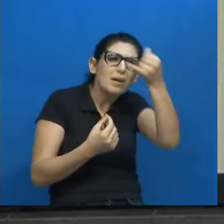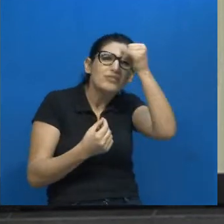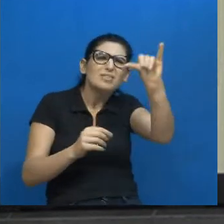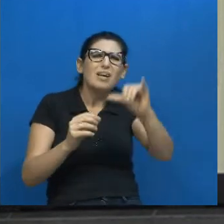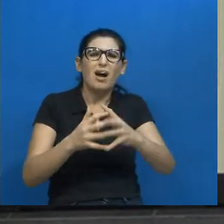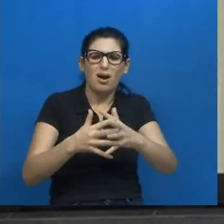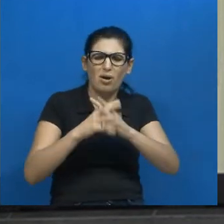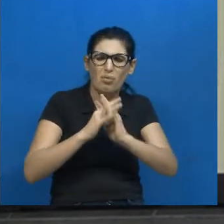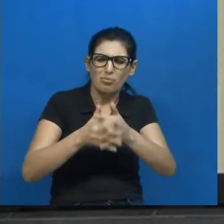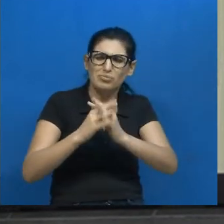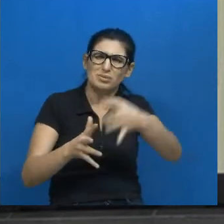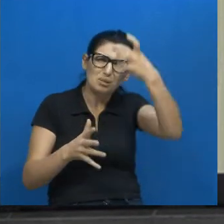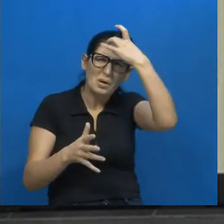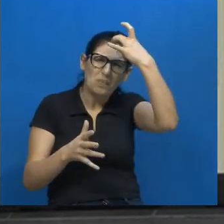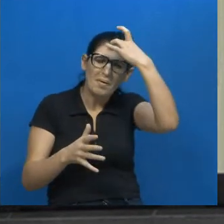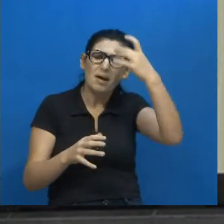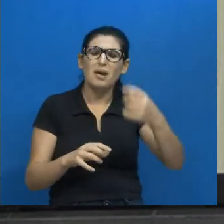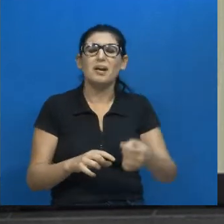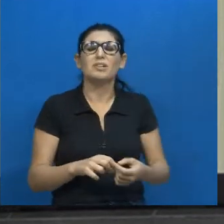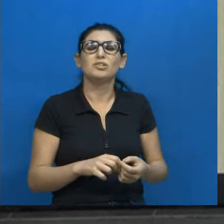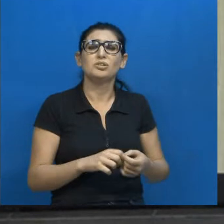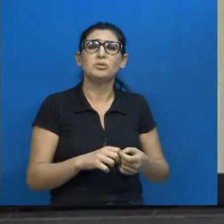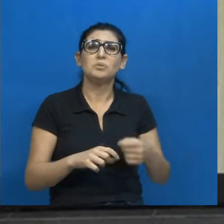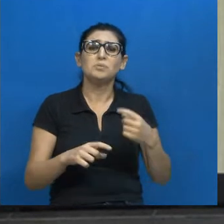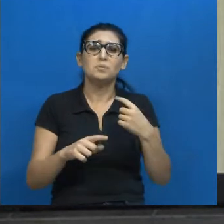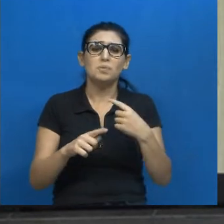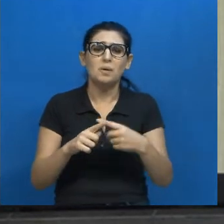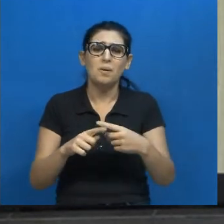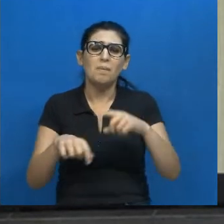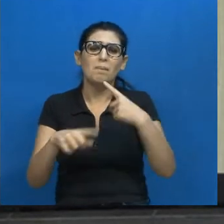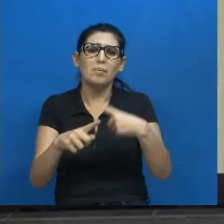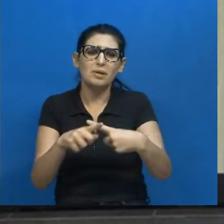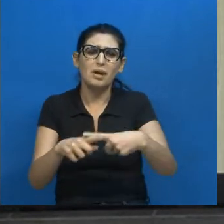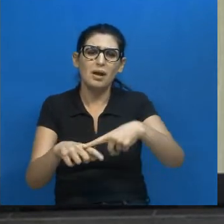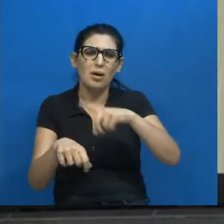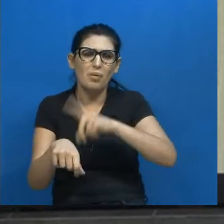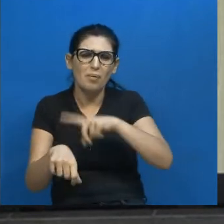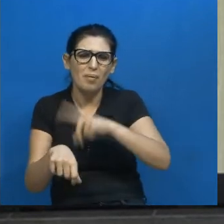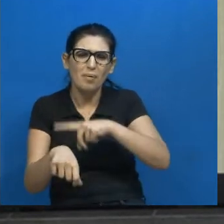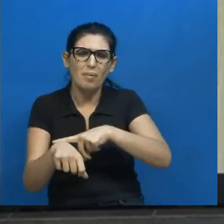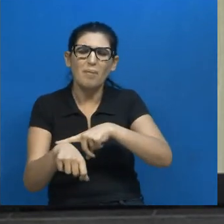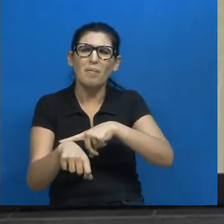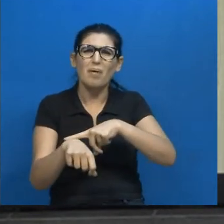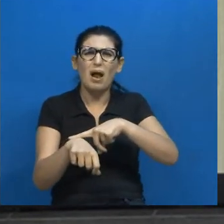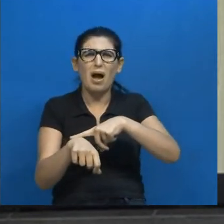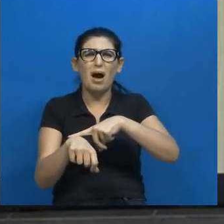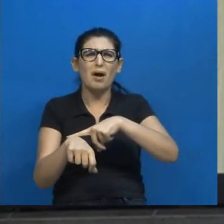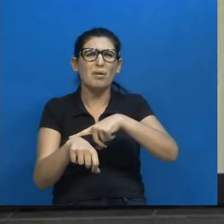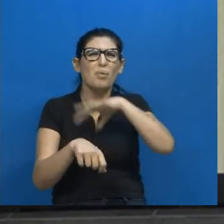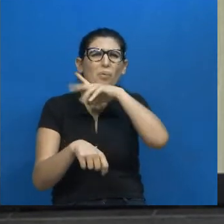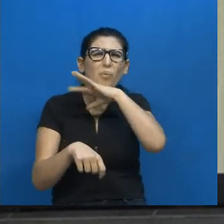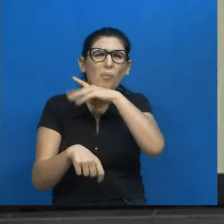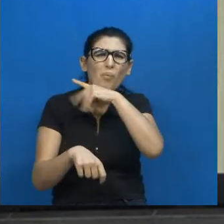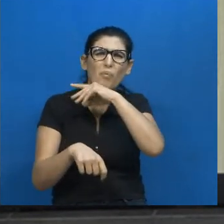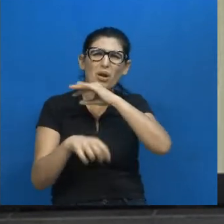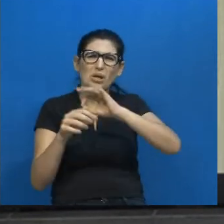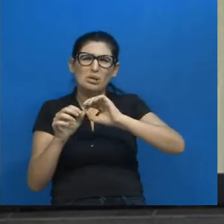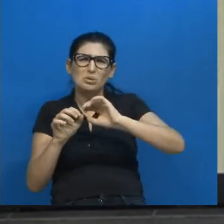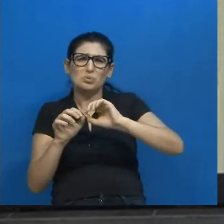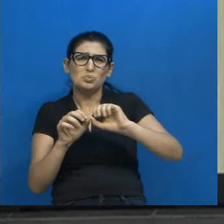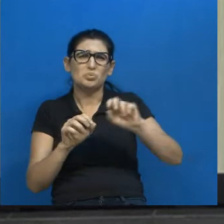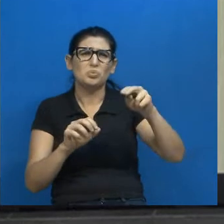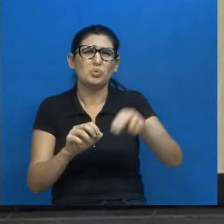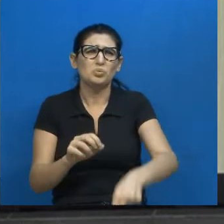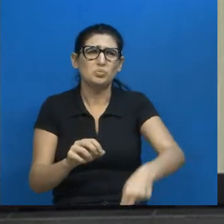o distanciamento, observando o horário de pico de norte a sul da cidade.